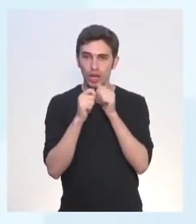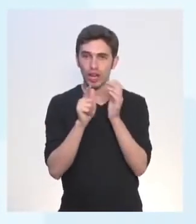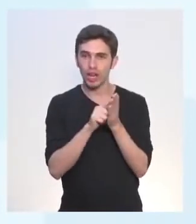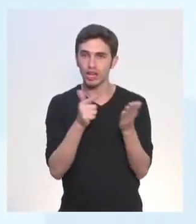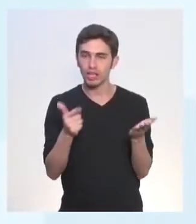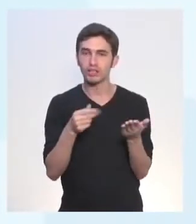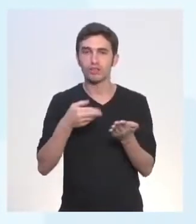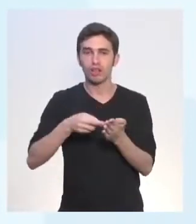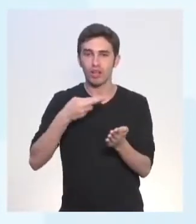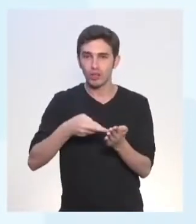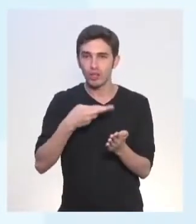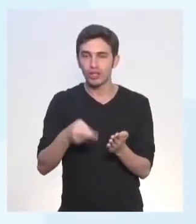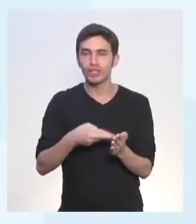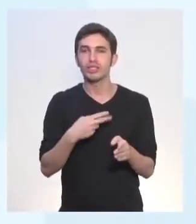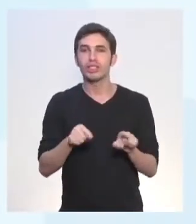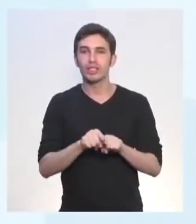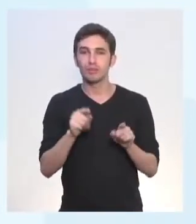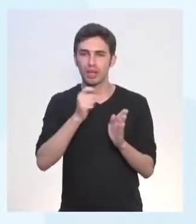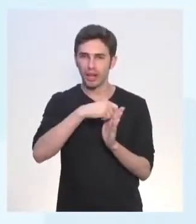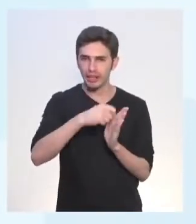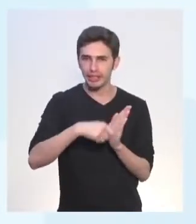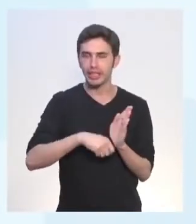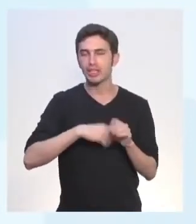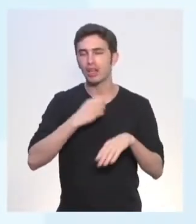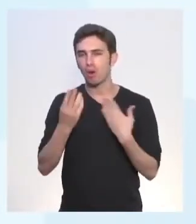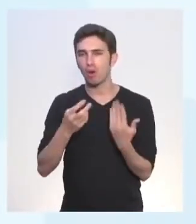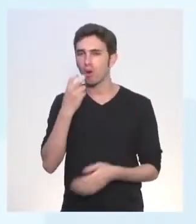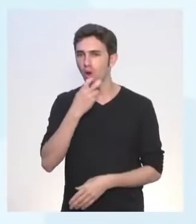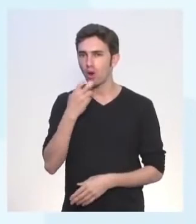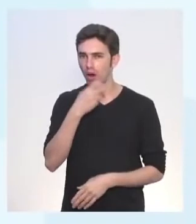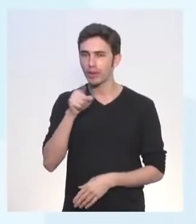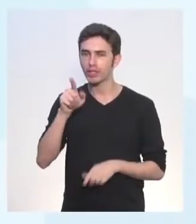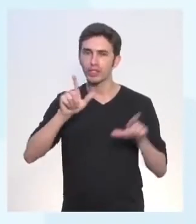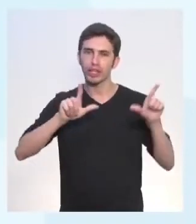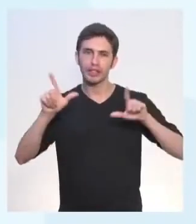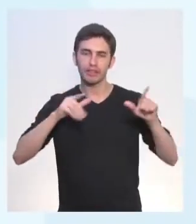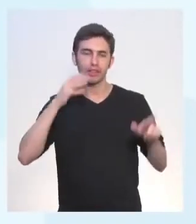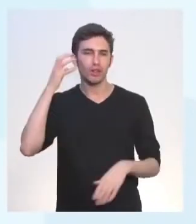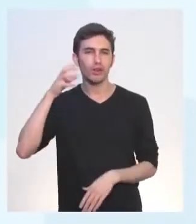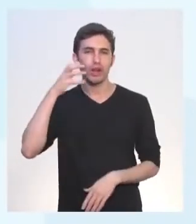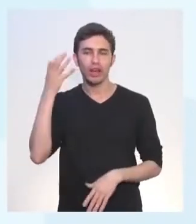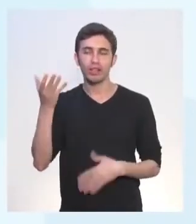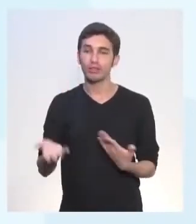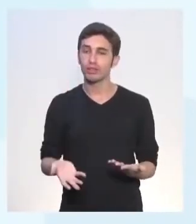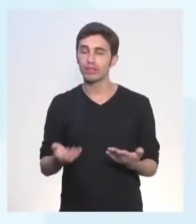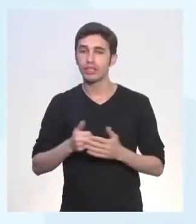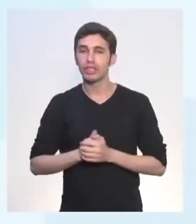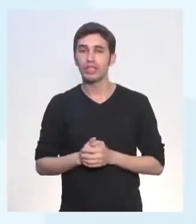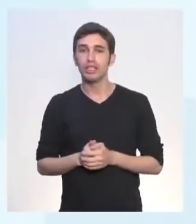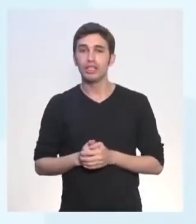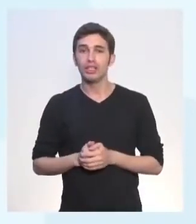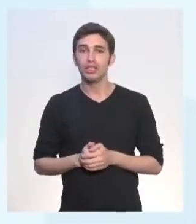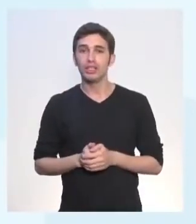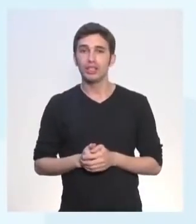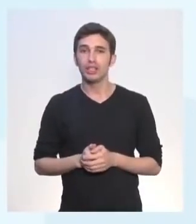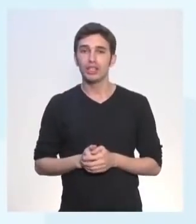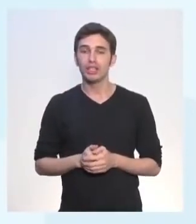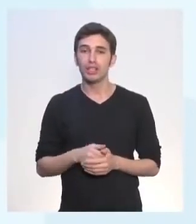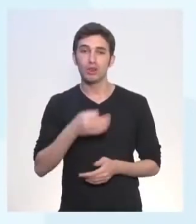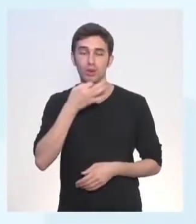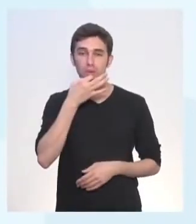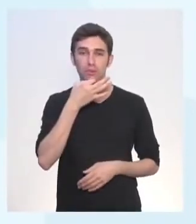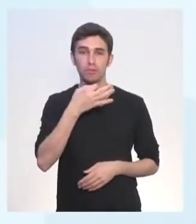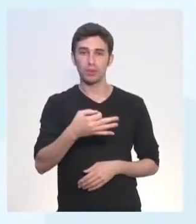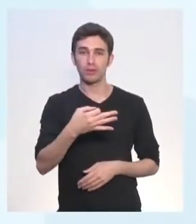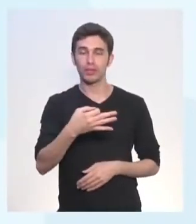na revista, né? Na forma escrita, ou oralmente no jornal, na TV, no rádio. Então, quer dizer, é a partir um ponto de